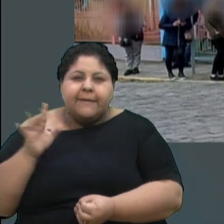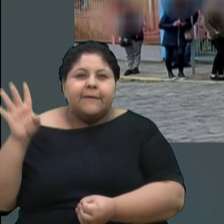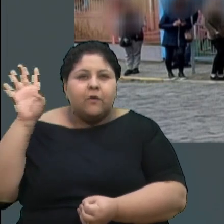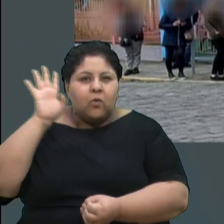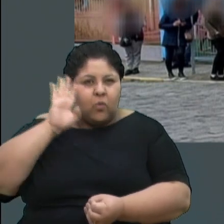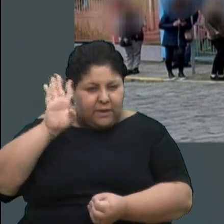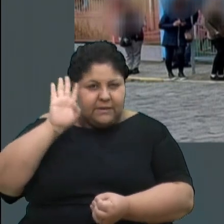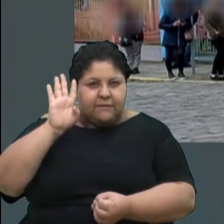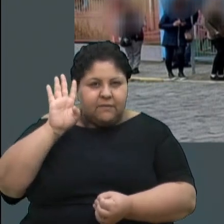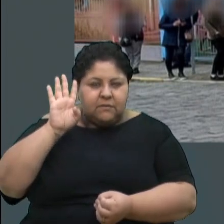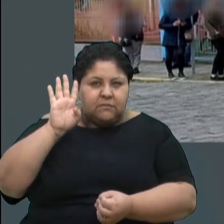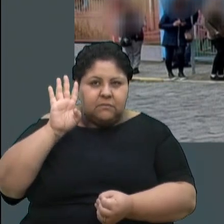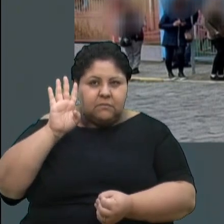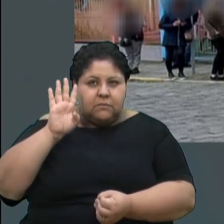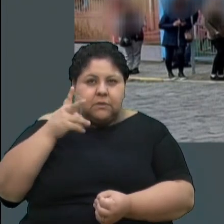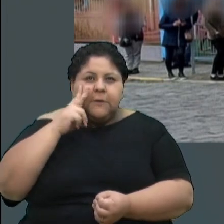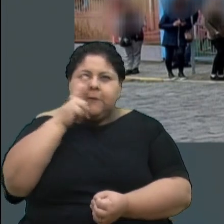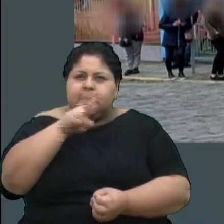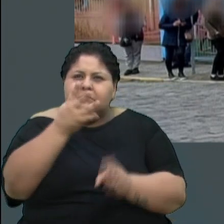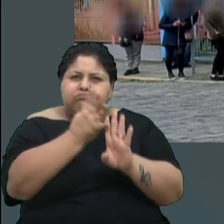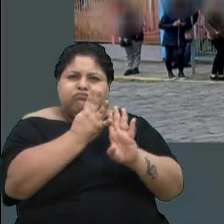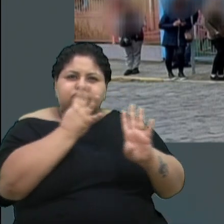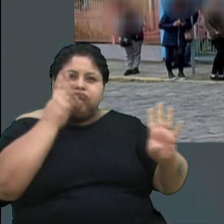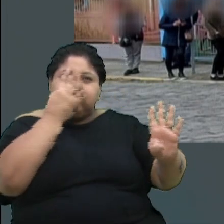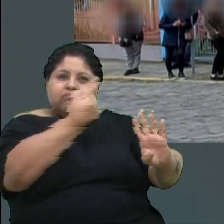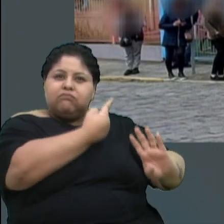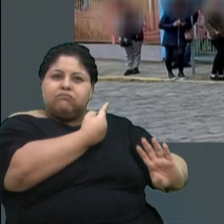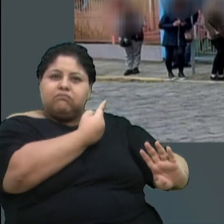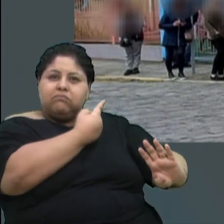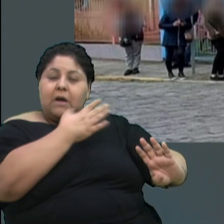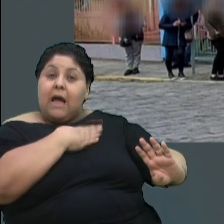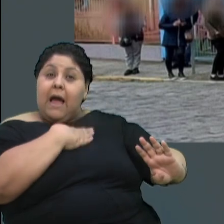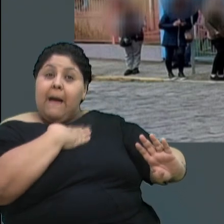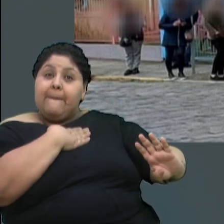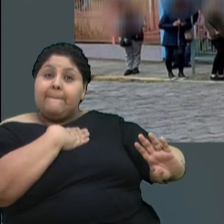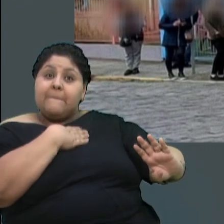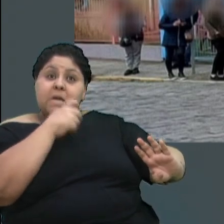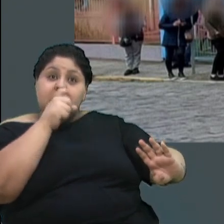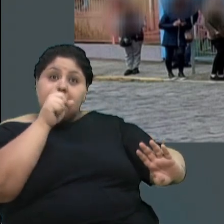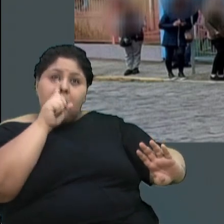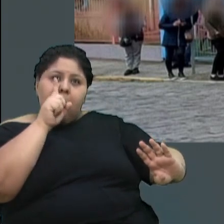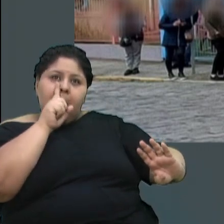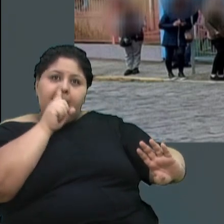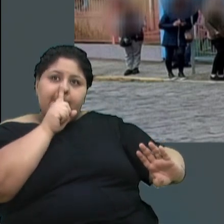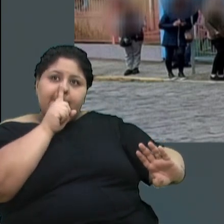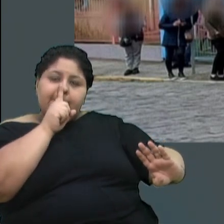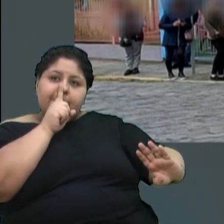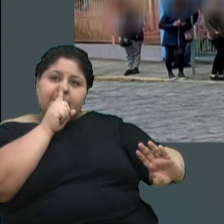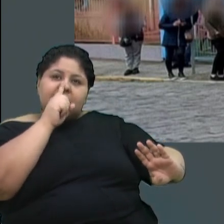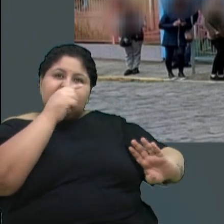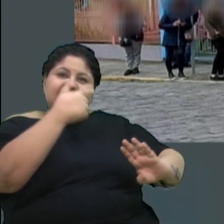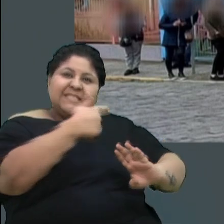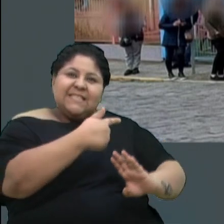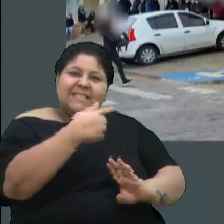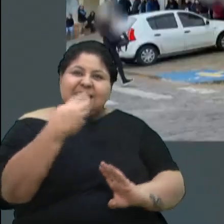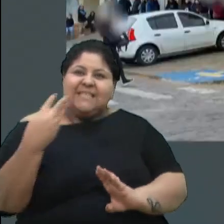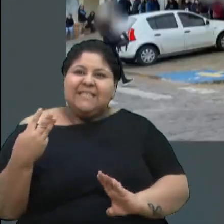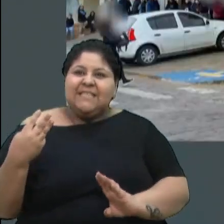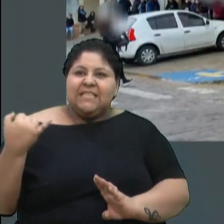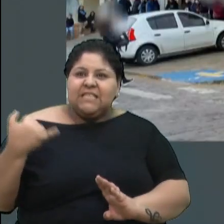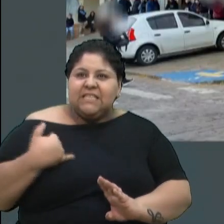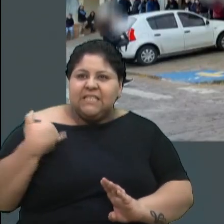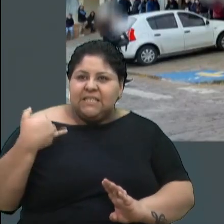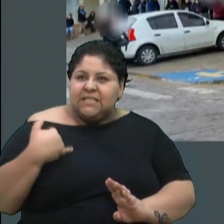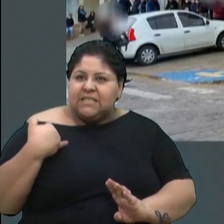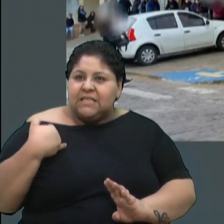feira olha essas fila a minha mãe tá ali na fila vai ter uma foto ali ó 73 anos que